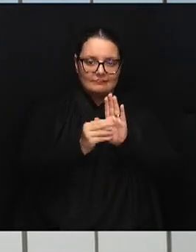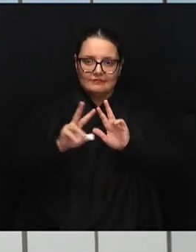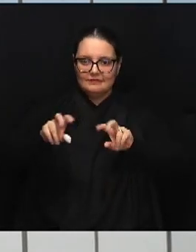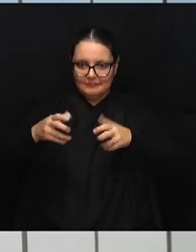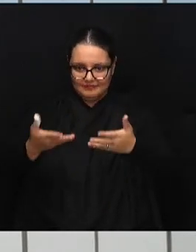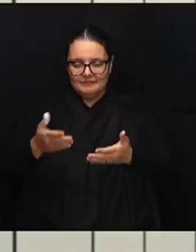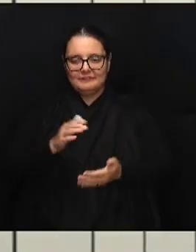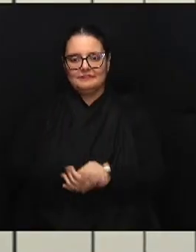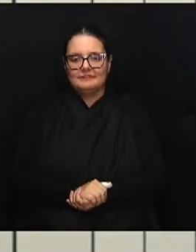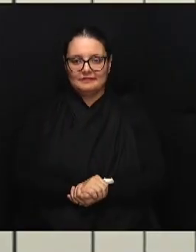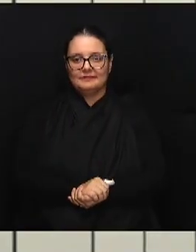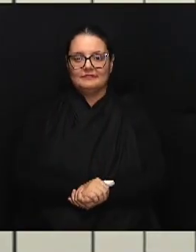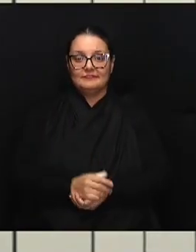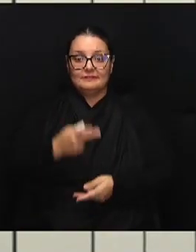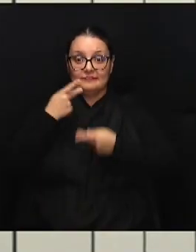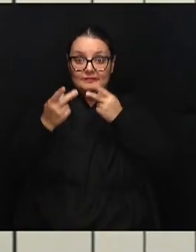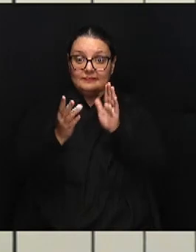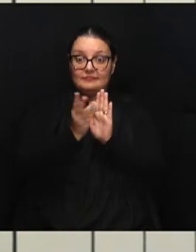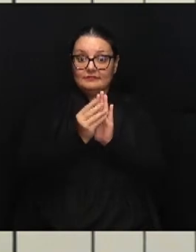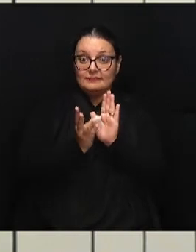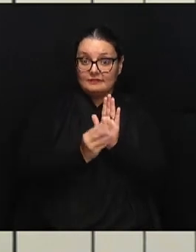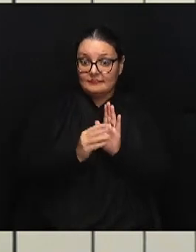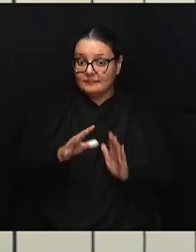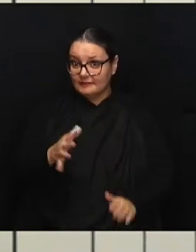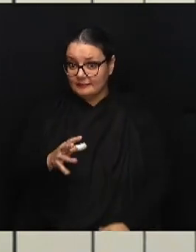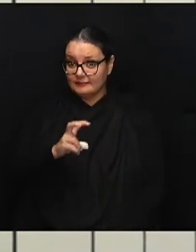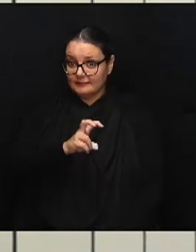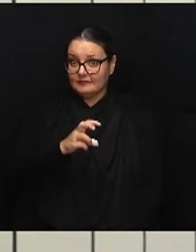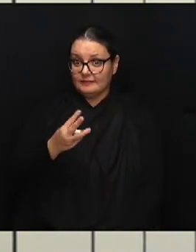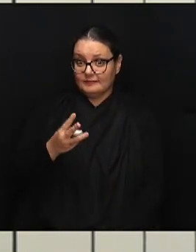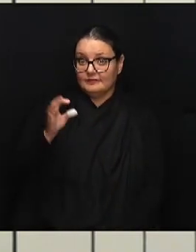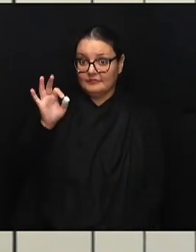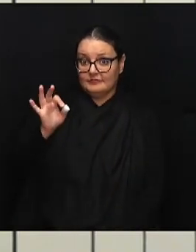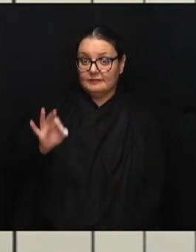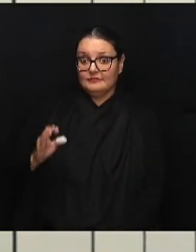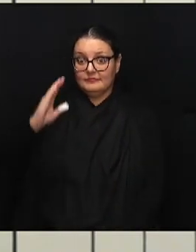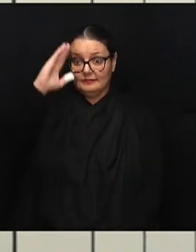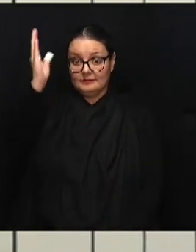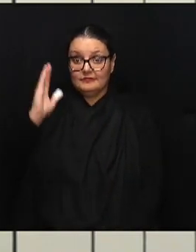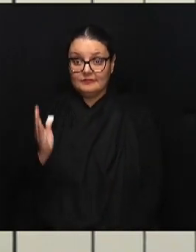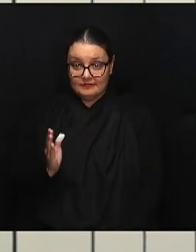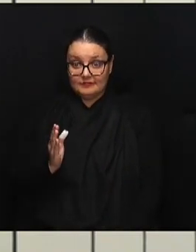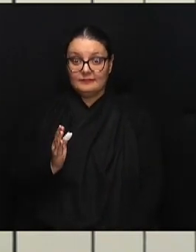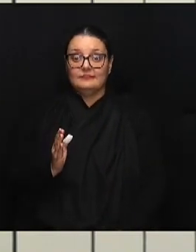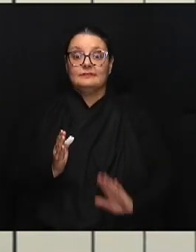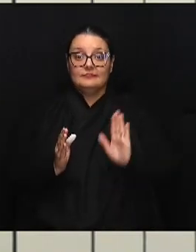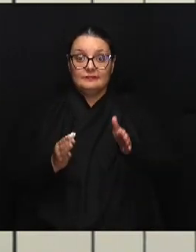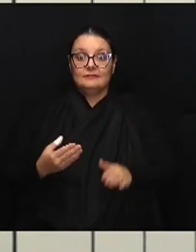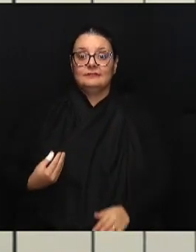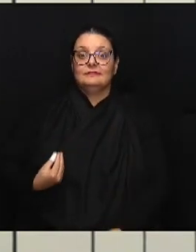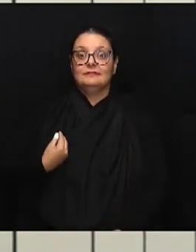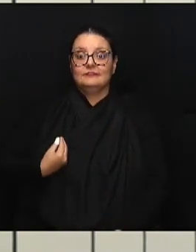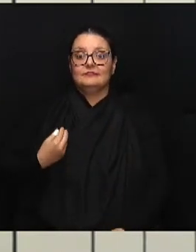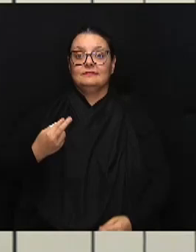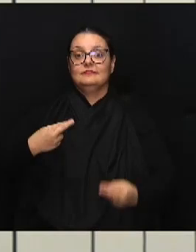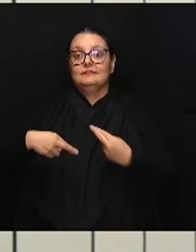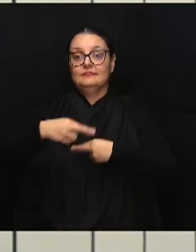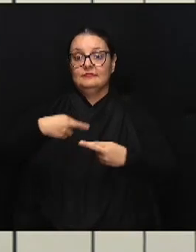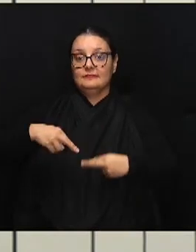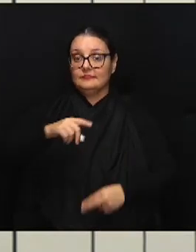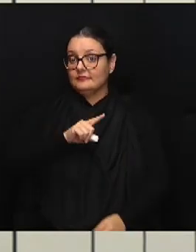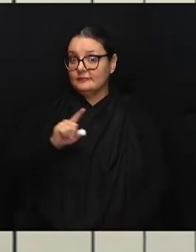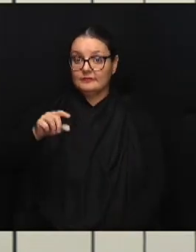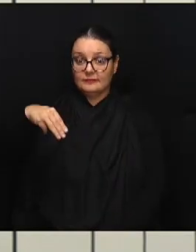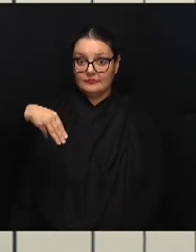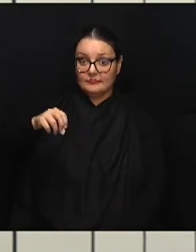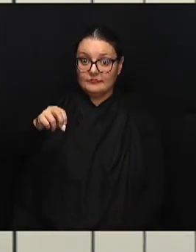disso. Falando nesses conceitos, cerca de 53% dos brasileiros já viveram um relacionamento não